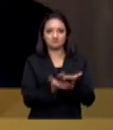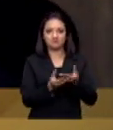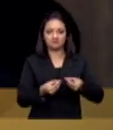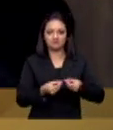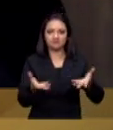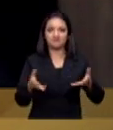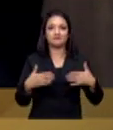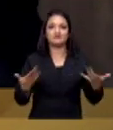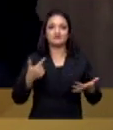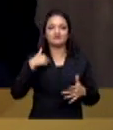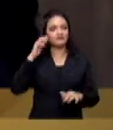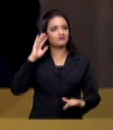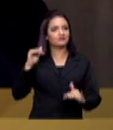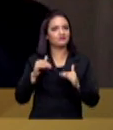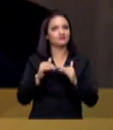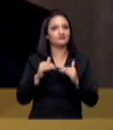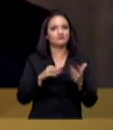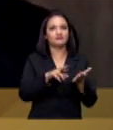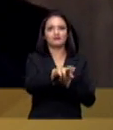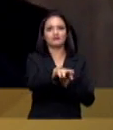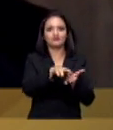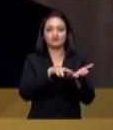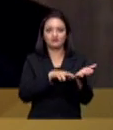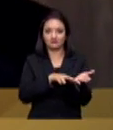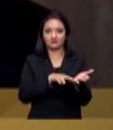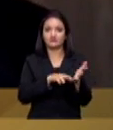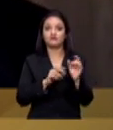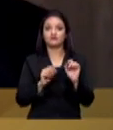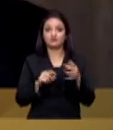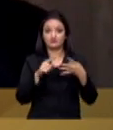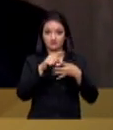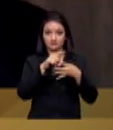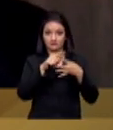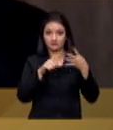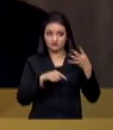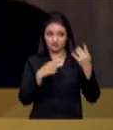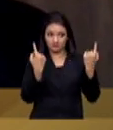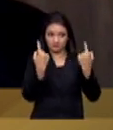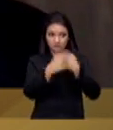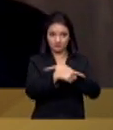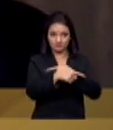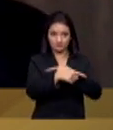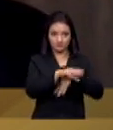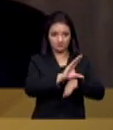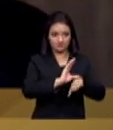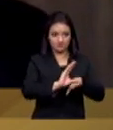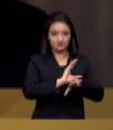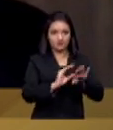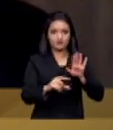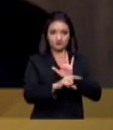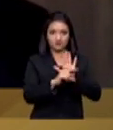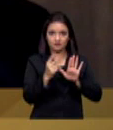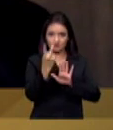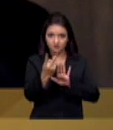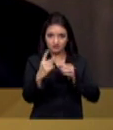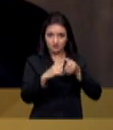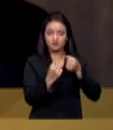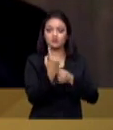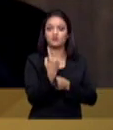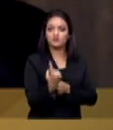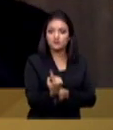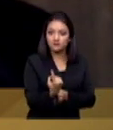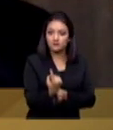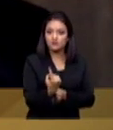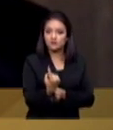estou acompanhando o relator quanto à inconstitucionalidade do parágrafo 2º do artigo 1º,